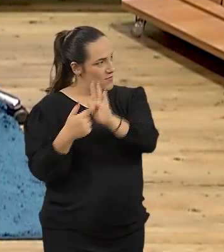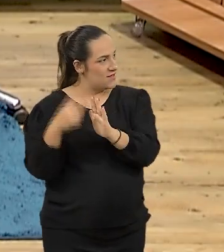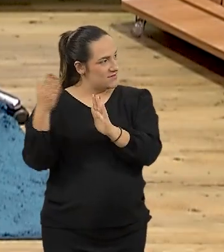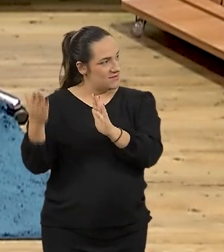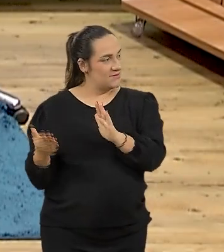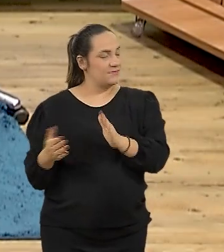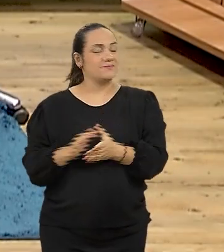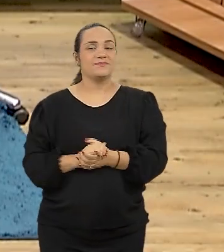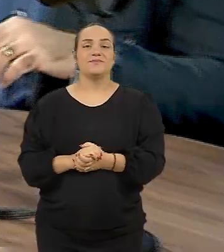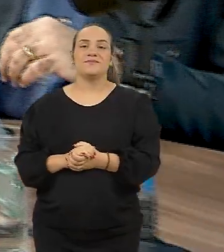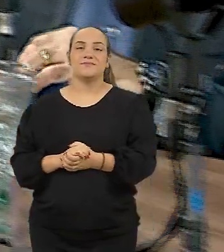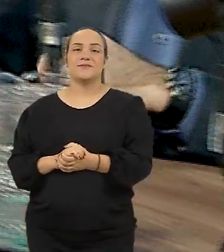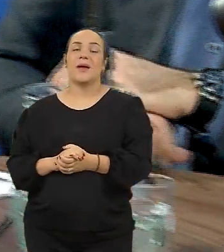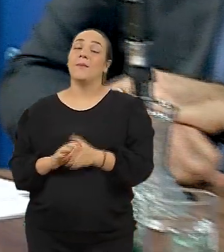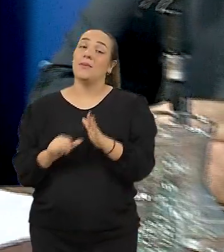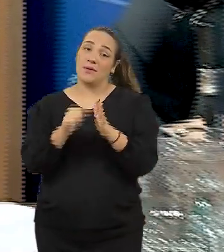Fábio.